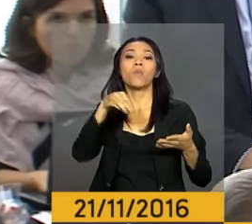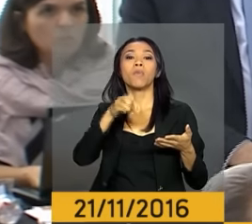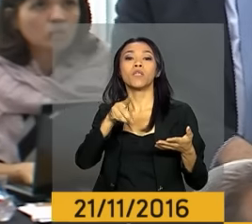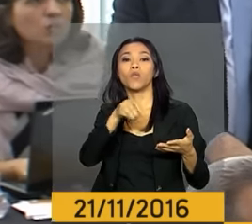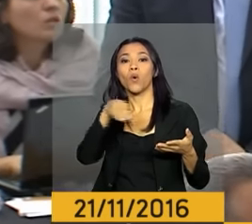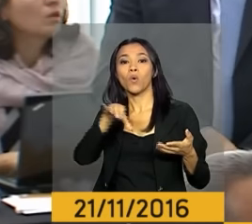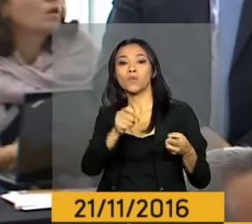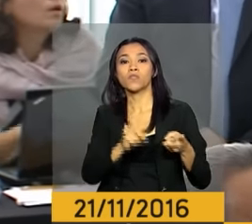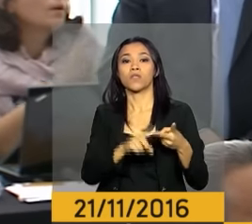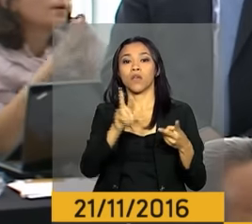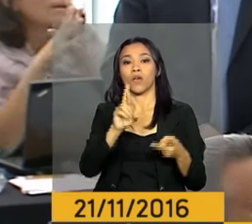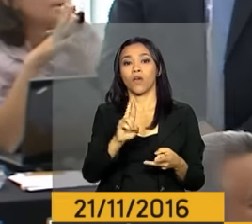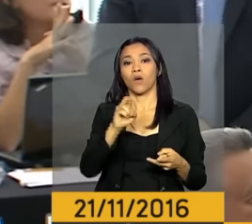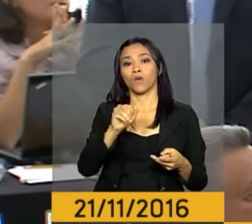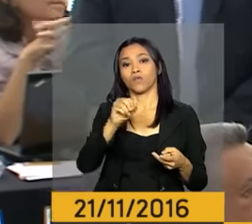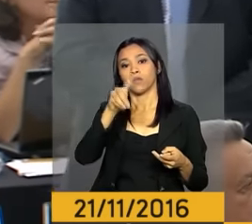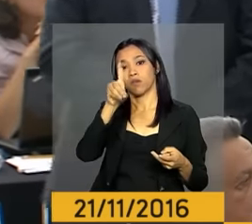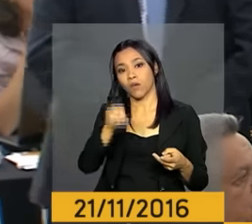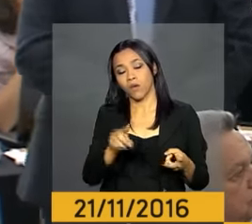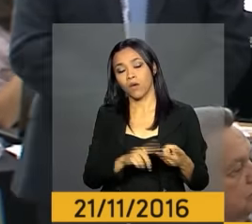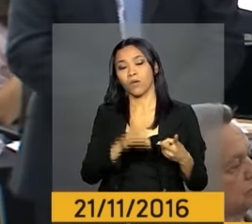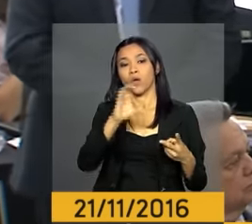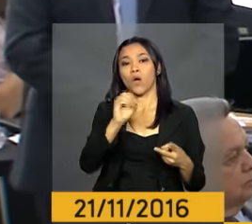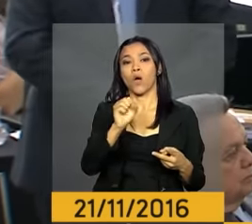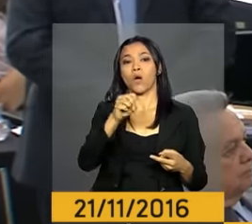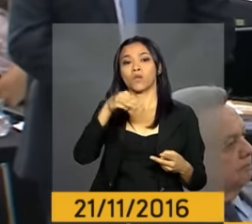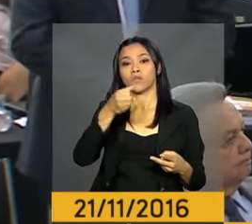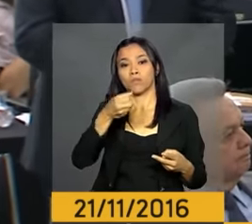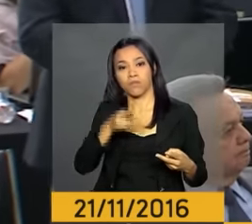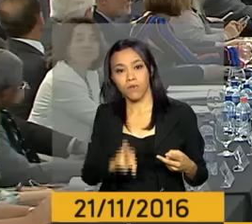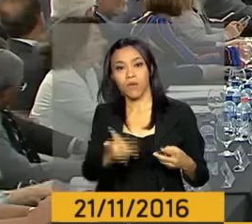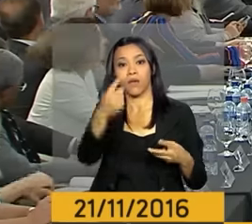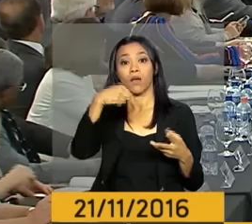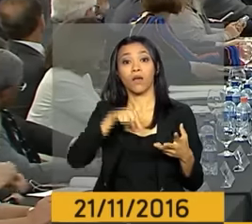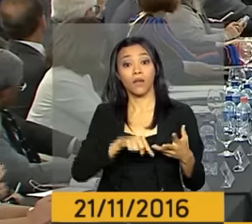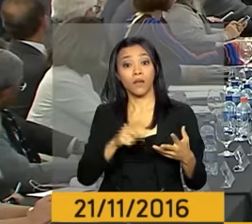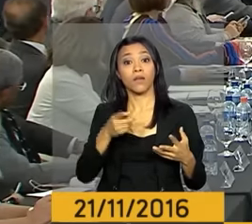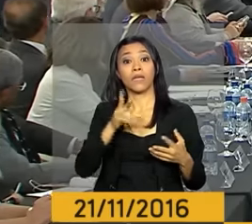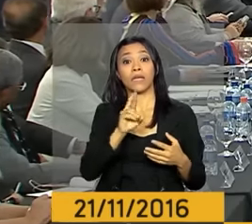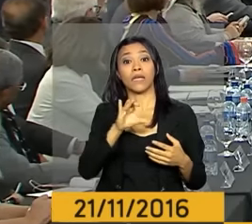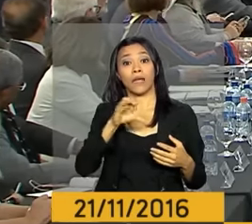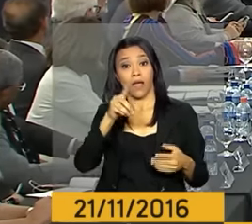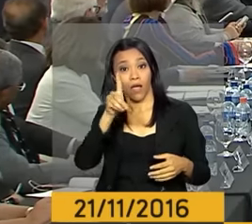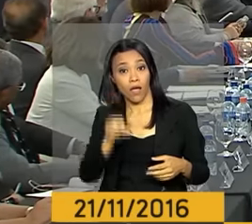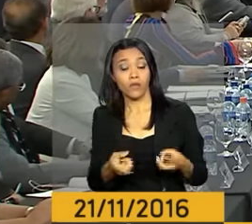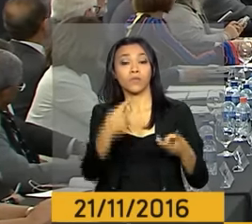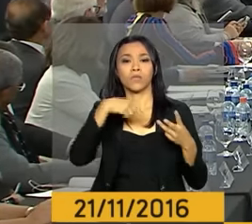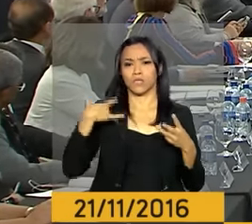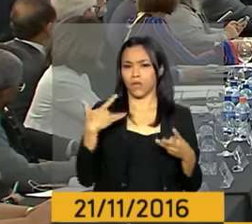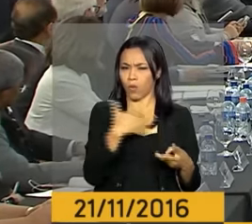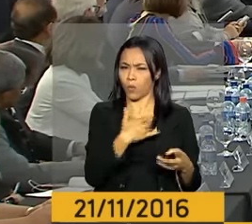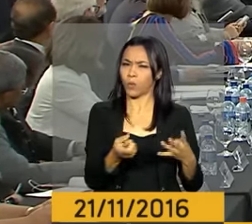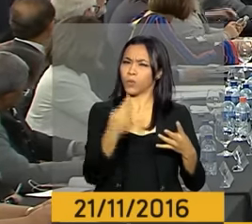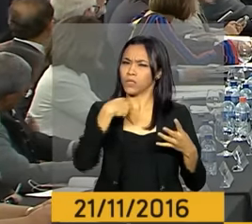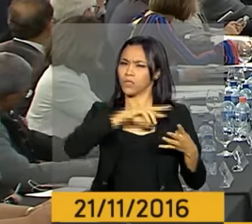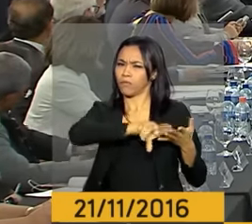Educação, Ronaldo Nogueira, do Trabalho, Osmar Terra, do Desenvolvimento Social e Agrário, Ricardo Barros, da Saúde, Marcos Jorge